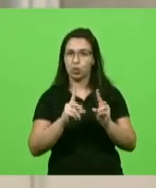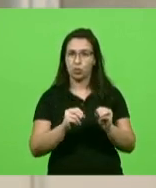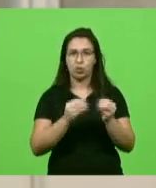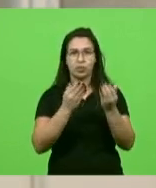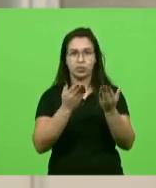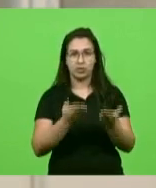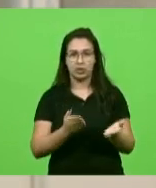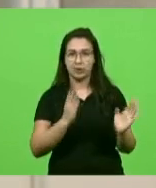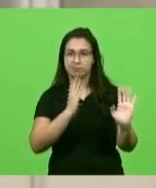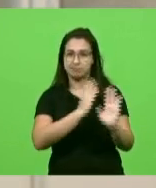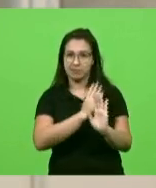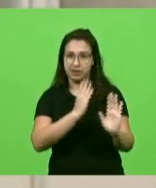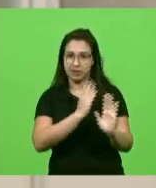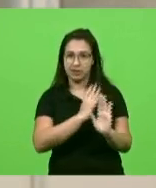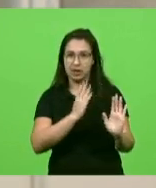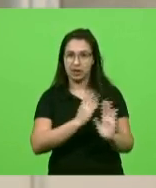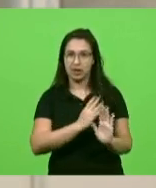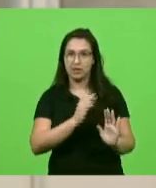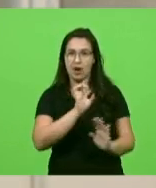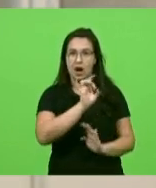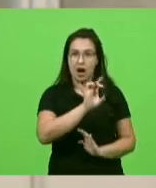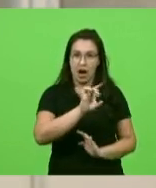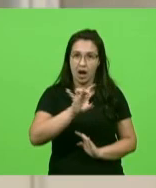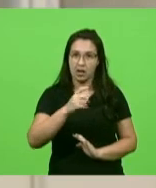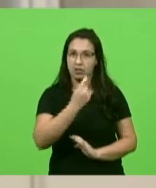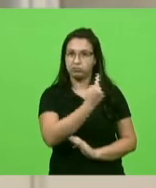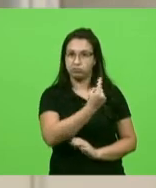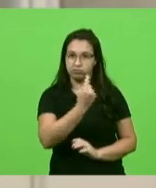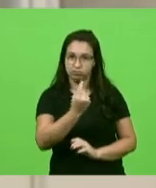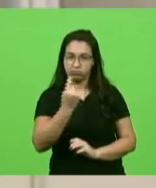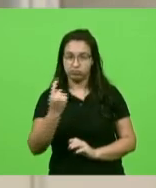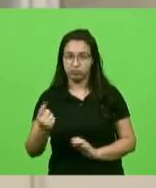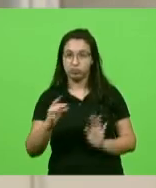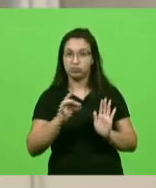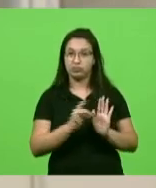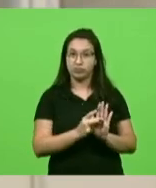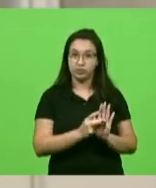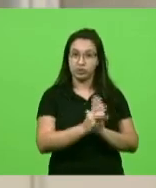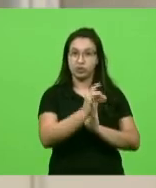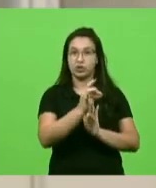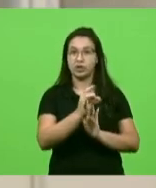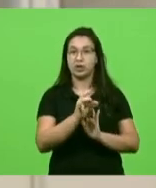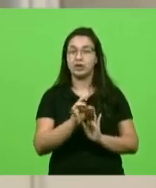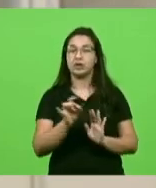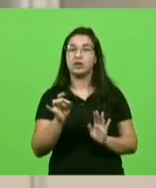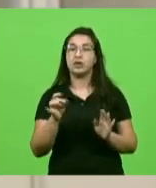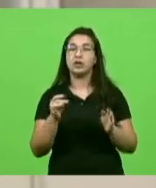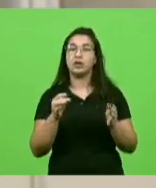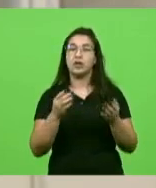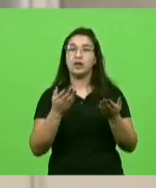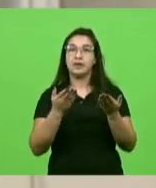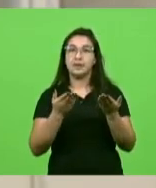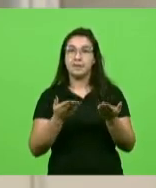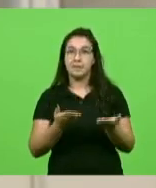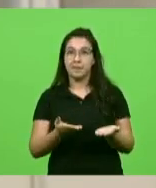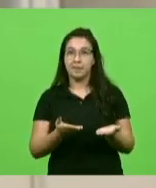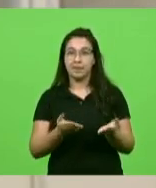segue análise individualizada e destaco por critério eminentemente